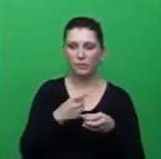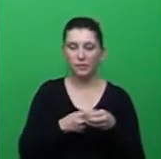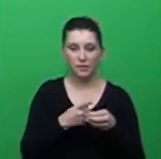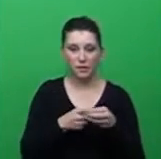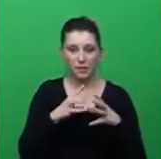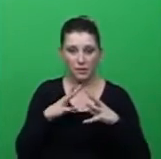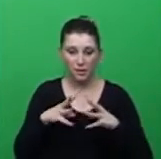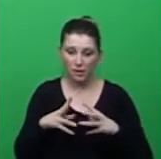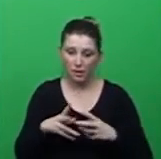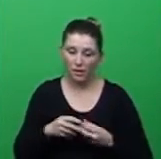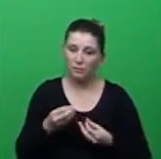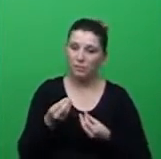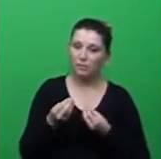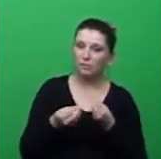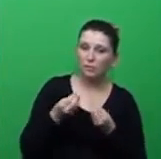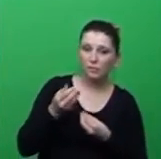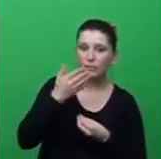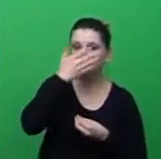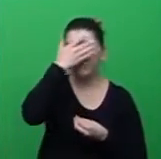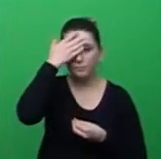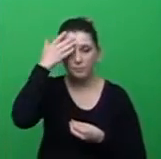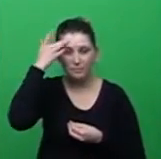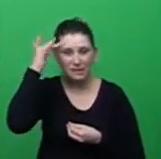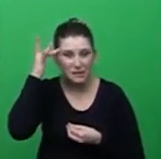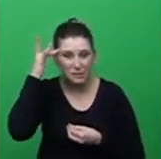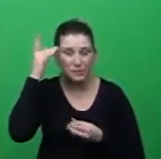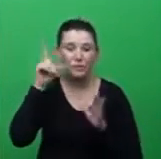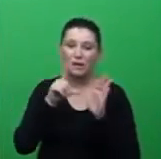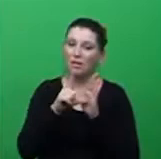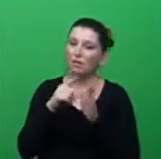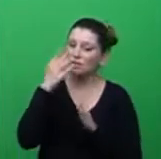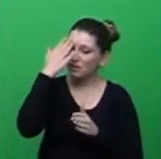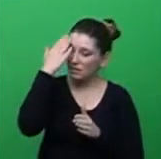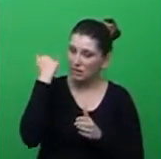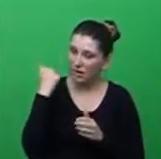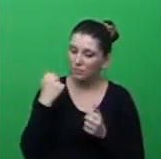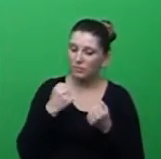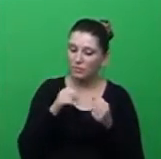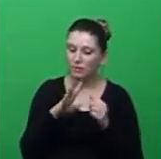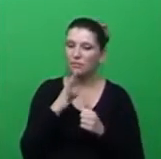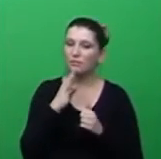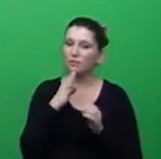são orientados com o Cidade Limpa, porque agora à noite acabei de receber